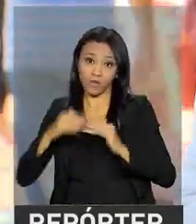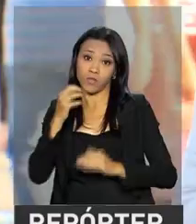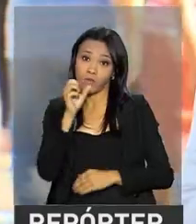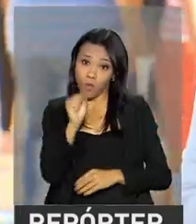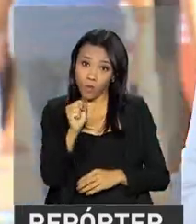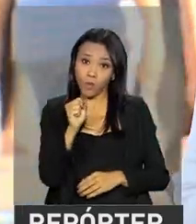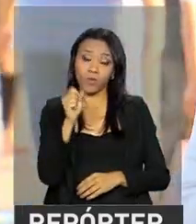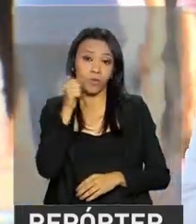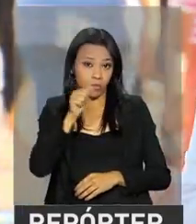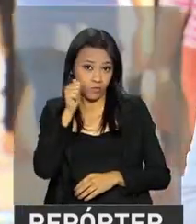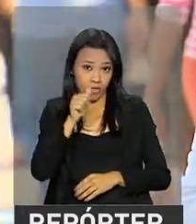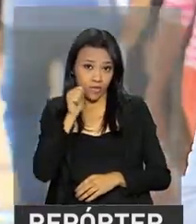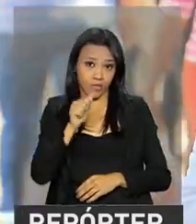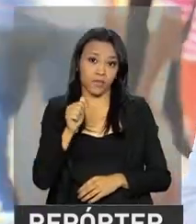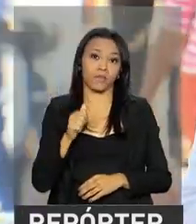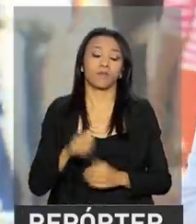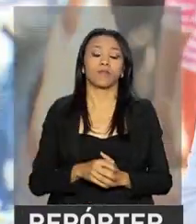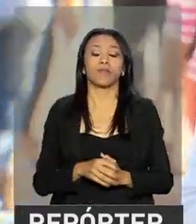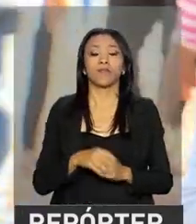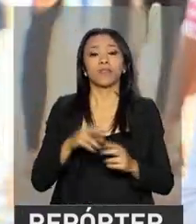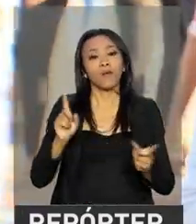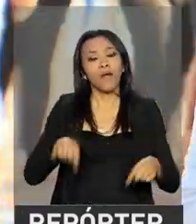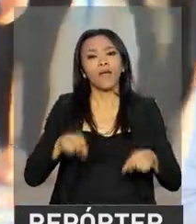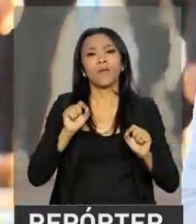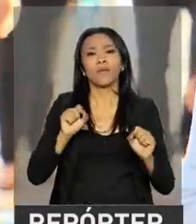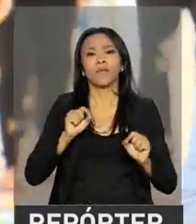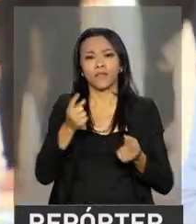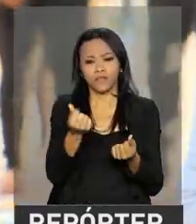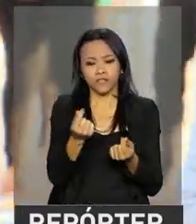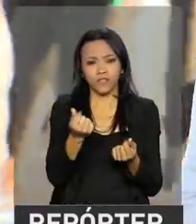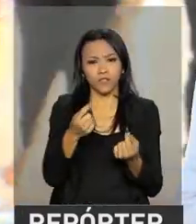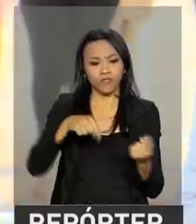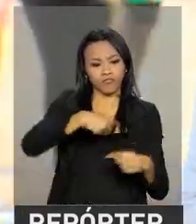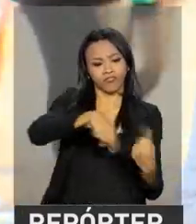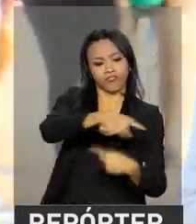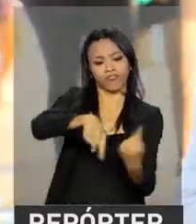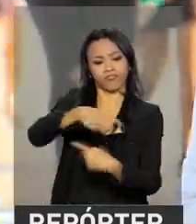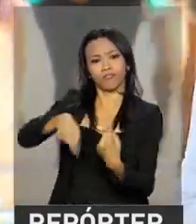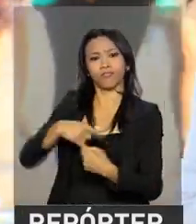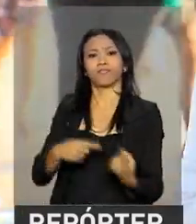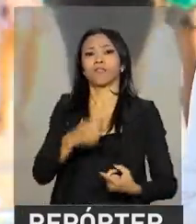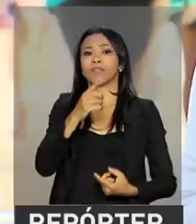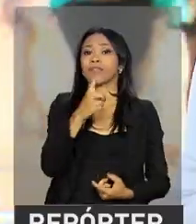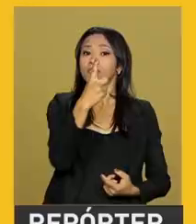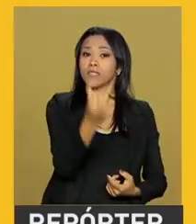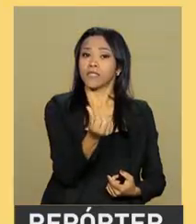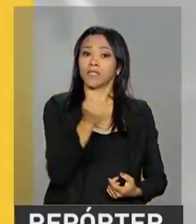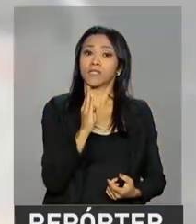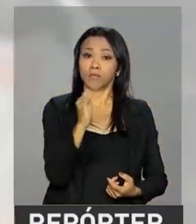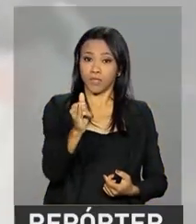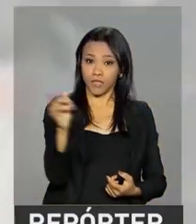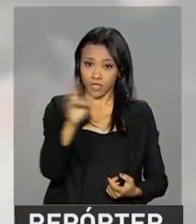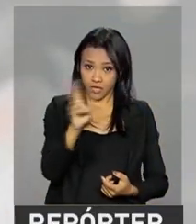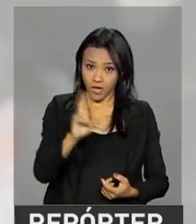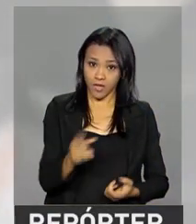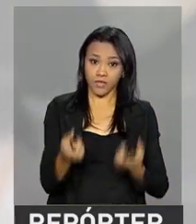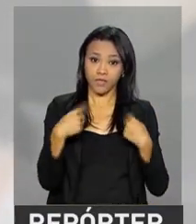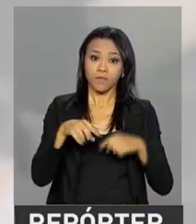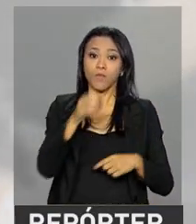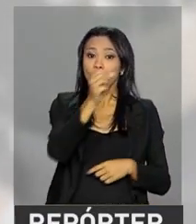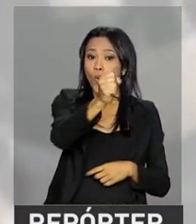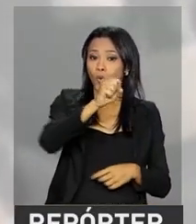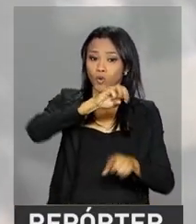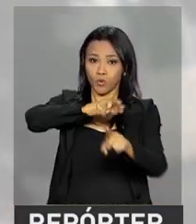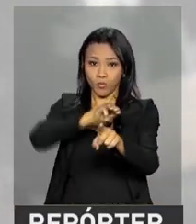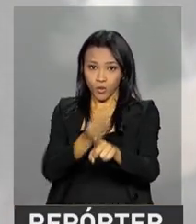mulheres a expectativa do governo com a medida é que sejam injetados até 16 bilhões de reais na economia cerca de 8 milhões de